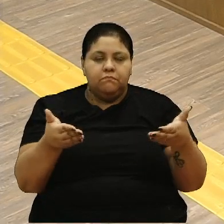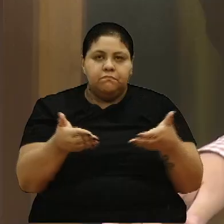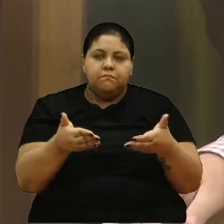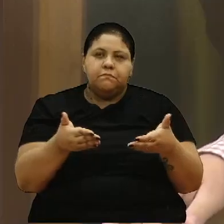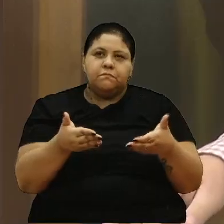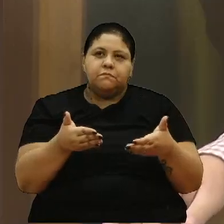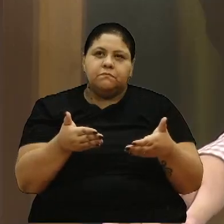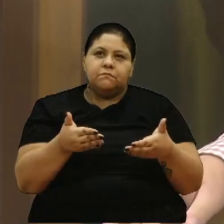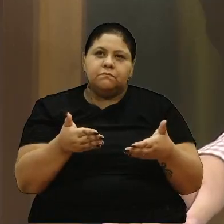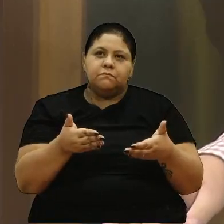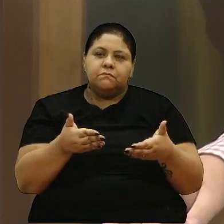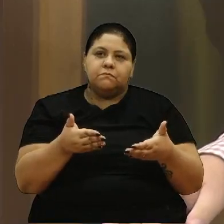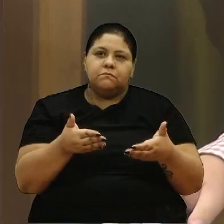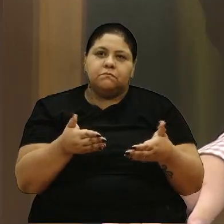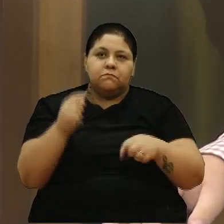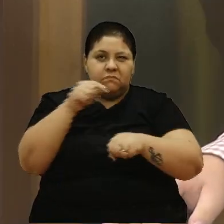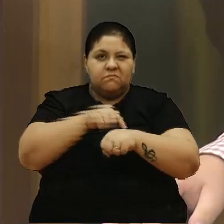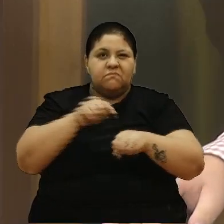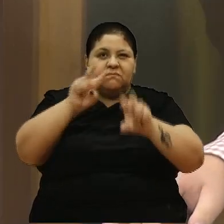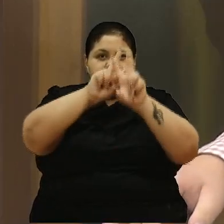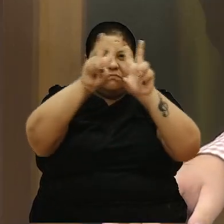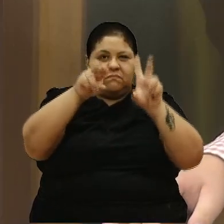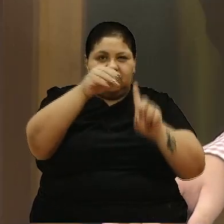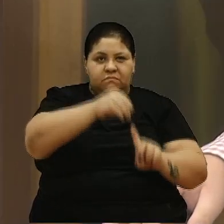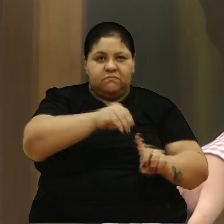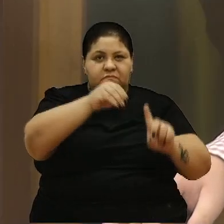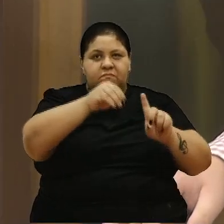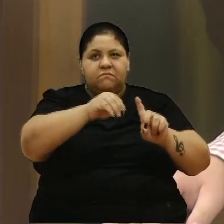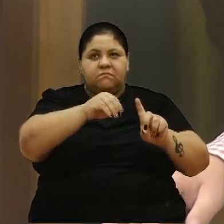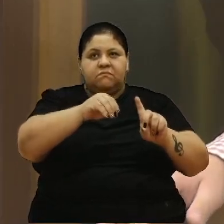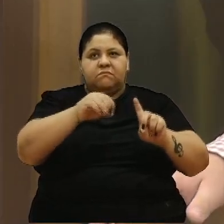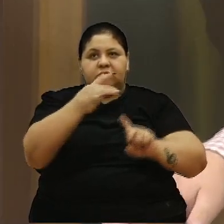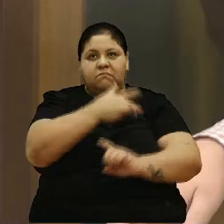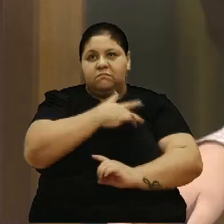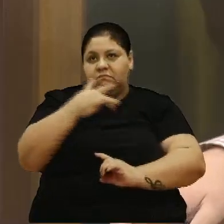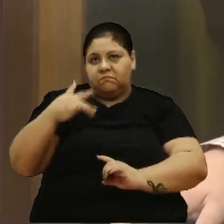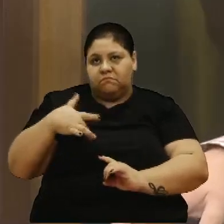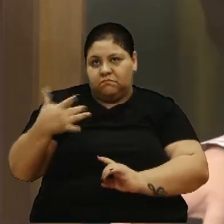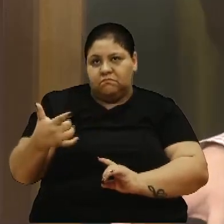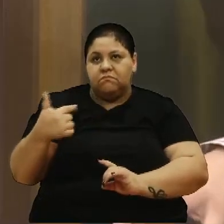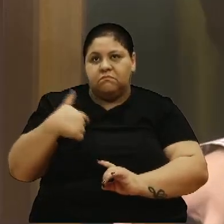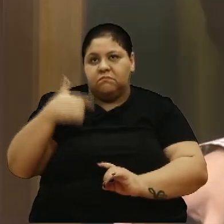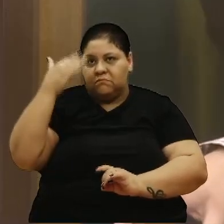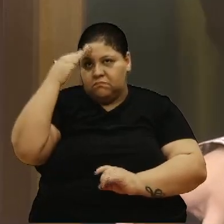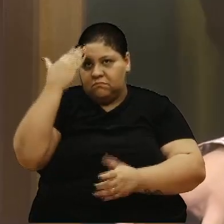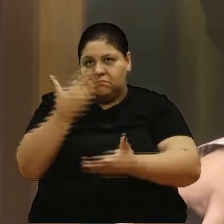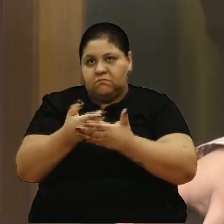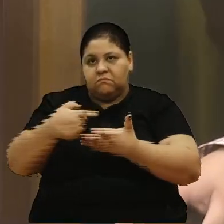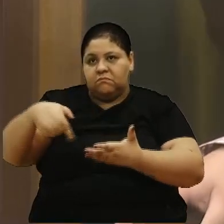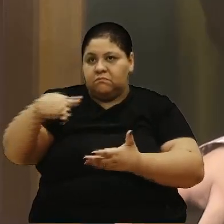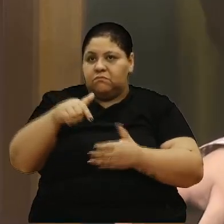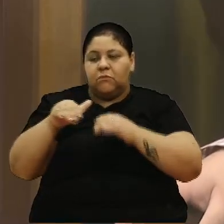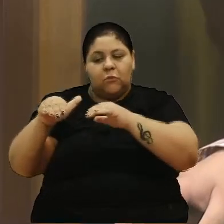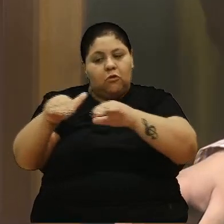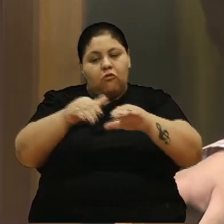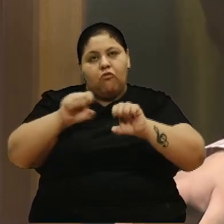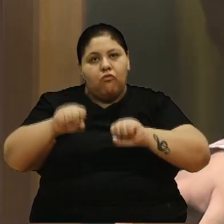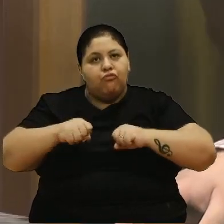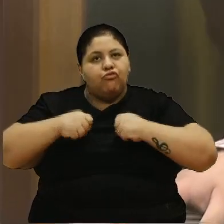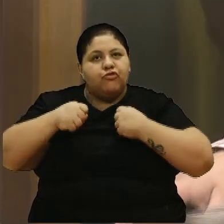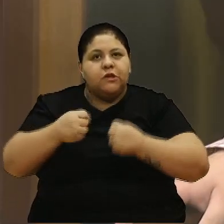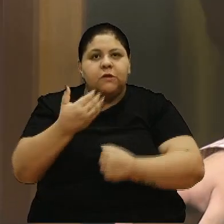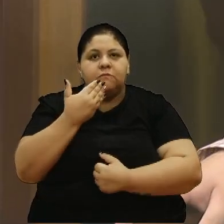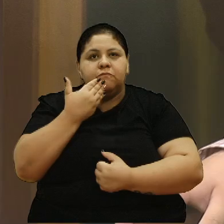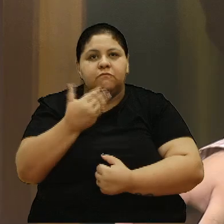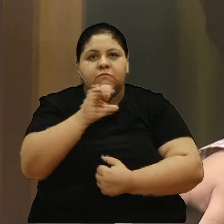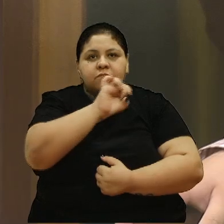E possivelmente o tema principal dessa manhã aqui é a saúde, né? E eu tenho certeza que nós somos uníssonos em defender, em reivindicar,